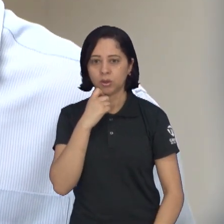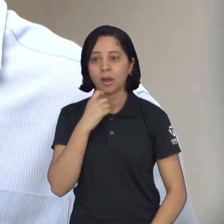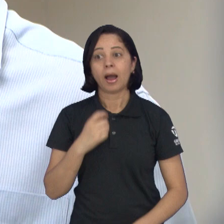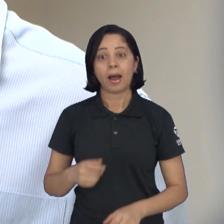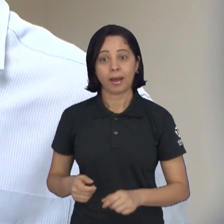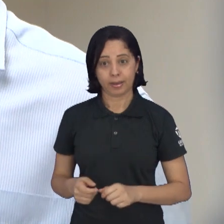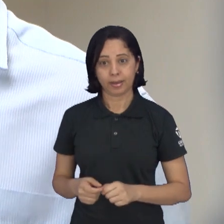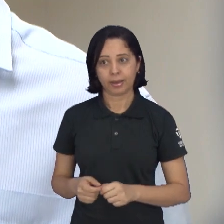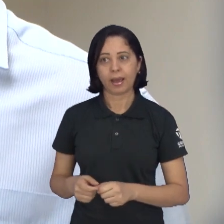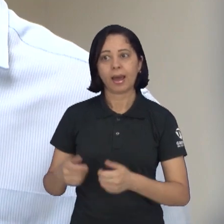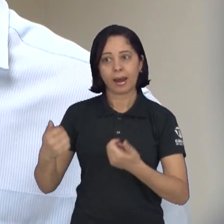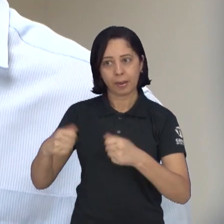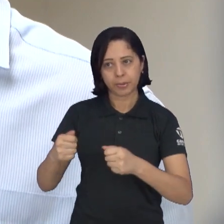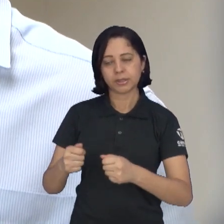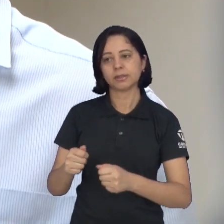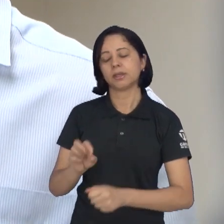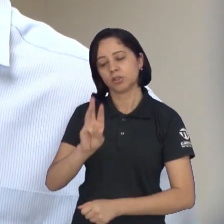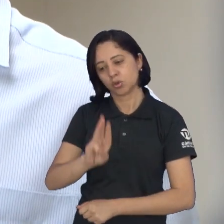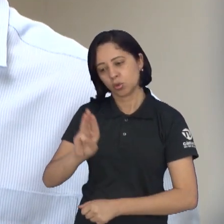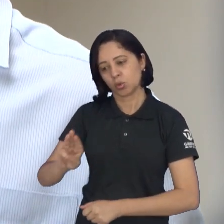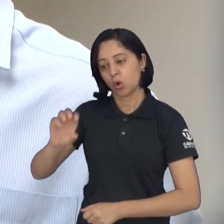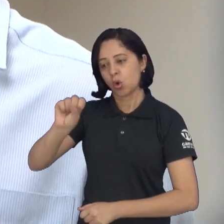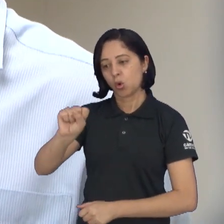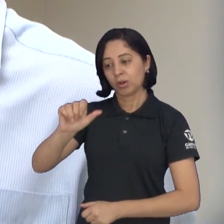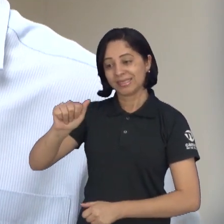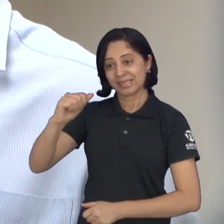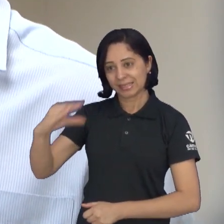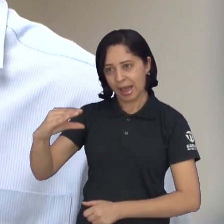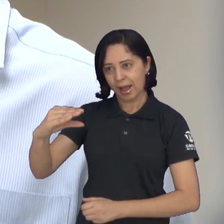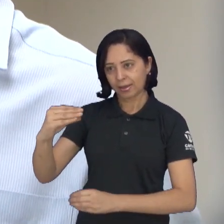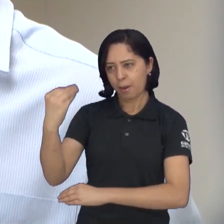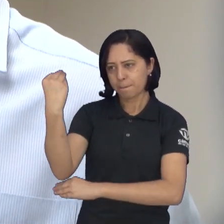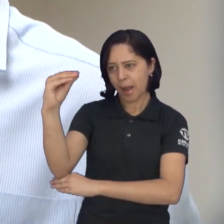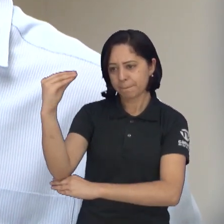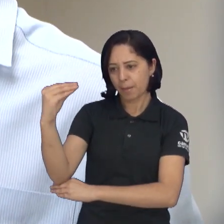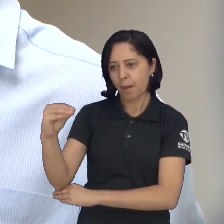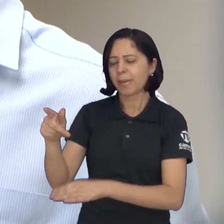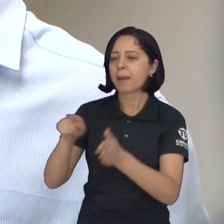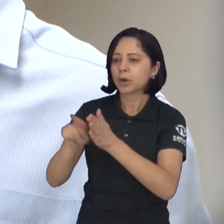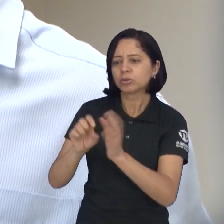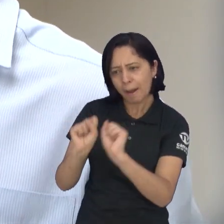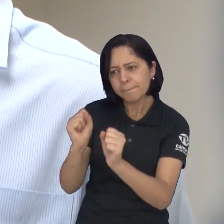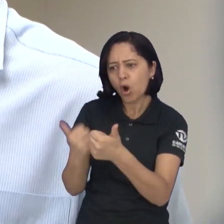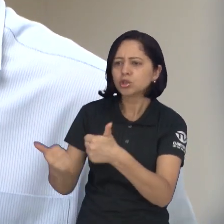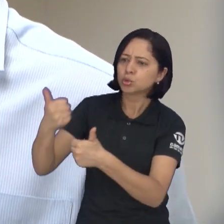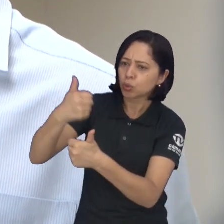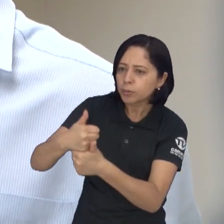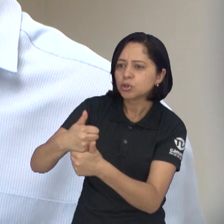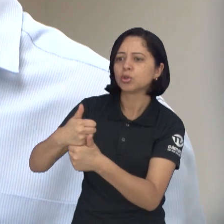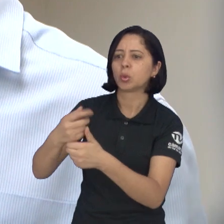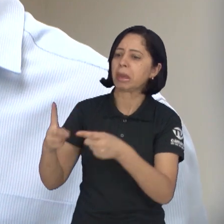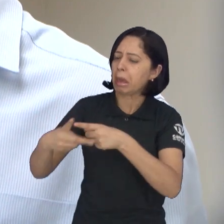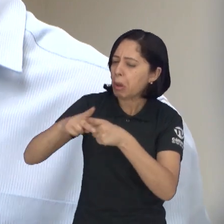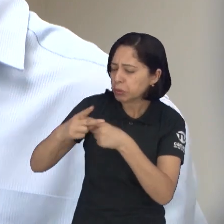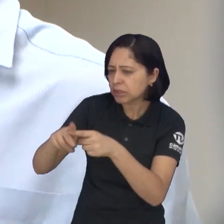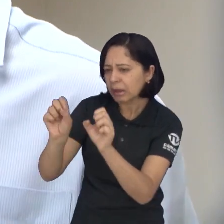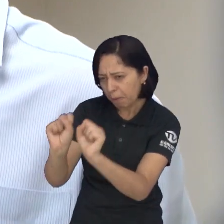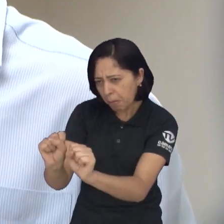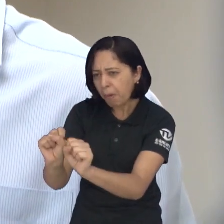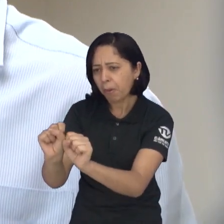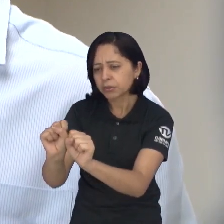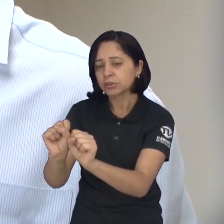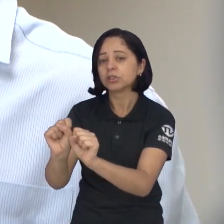é interessante ela procurar o saque da empresa, né, verificar se há possibilidade de troca ou se há possibilidade de conserto naquele produto, nesse